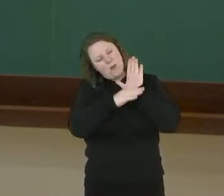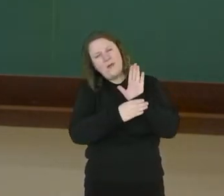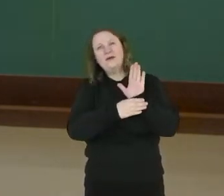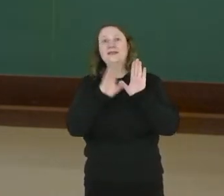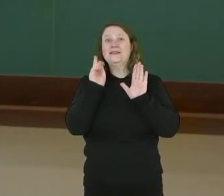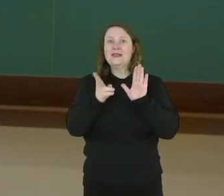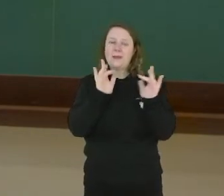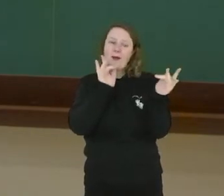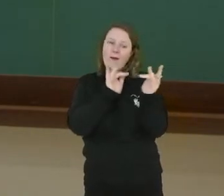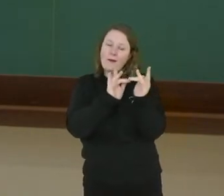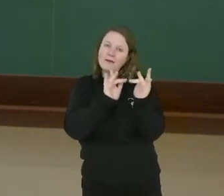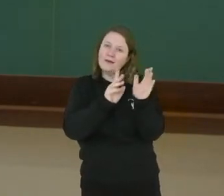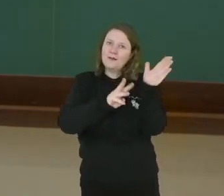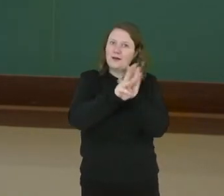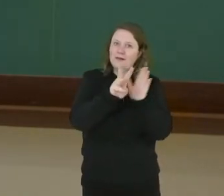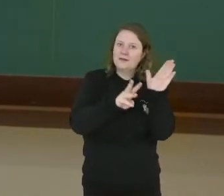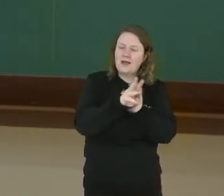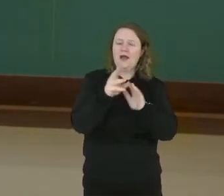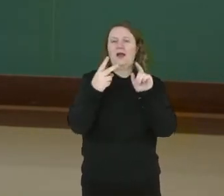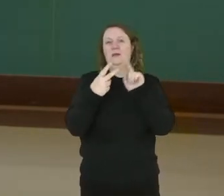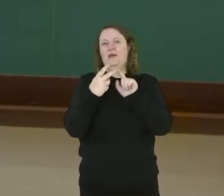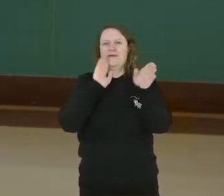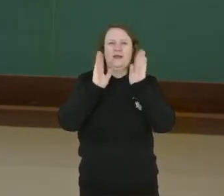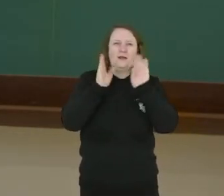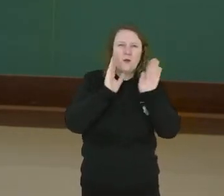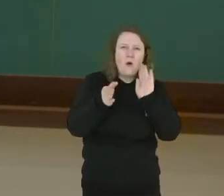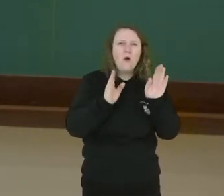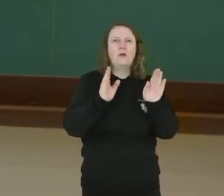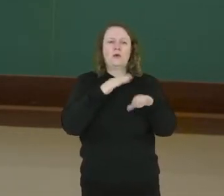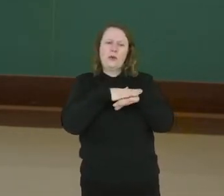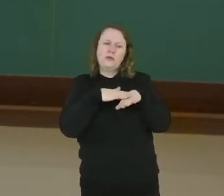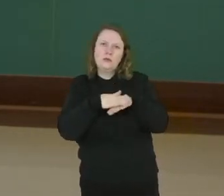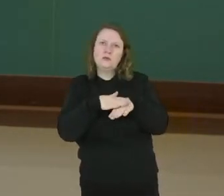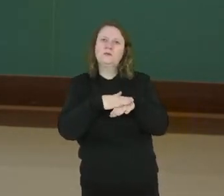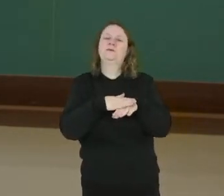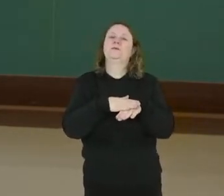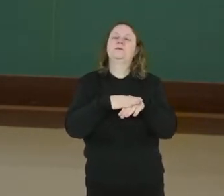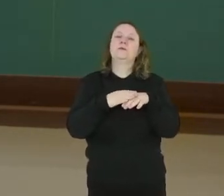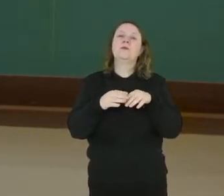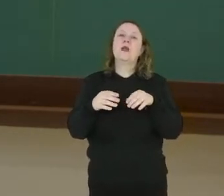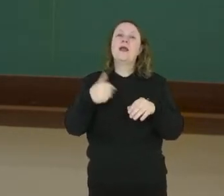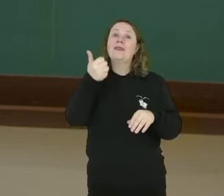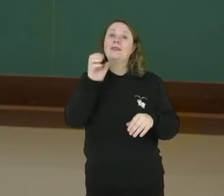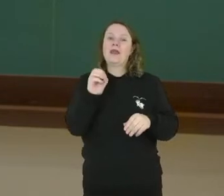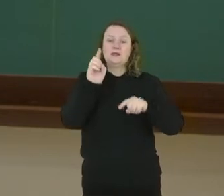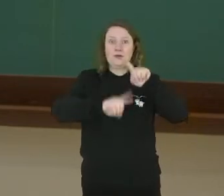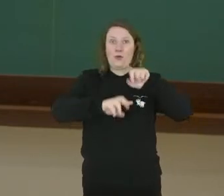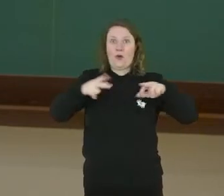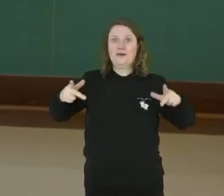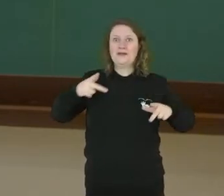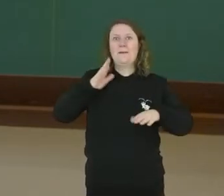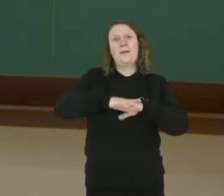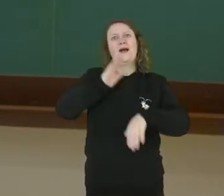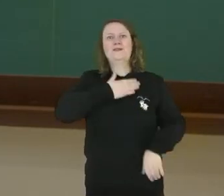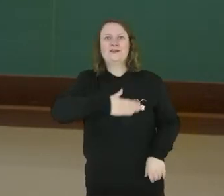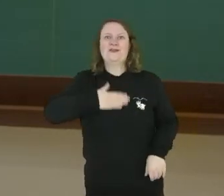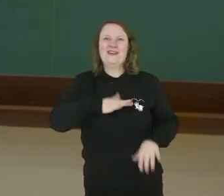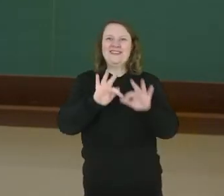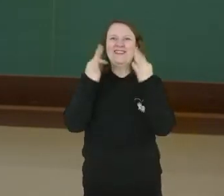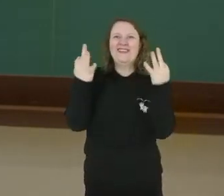no Facebook, liga para eles. 10 coisas que você mais gosta de fazer com a sua família. Vamos lá? Tempo para